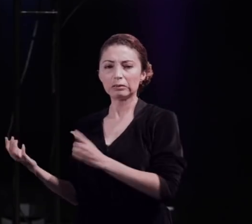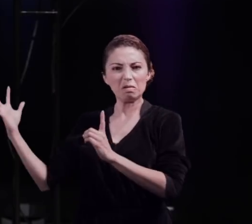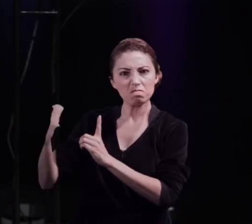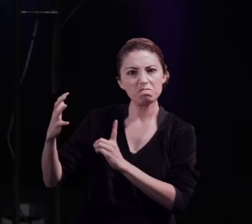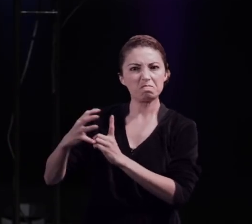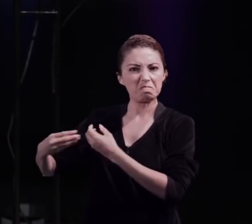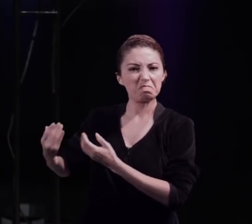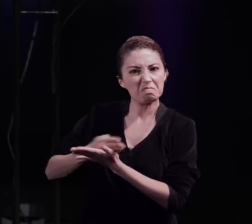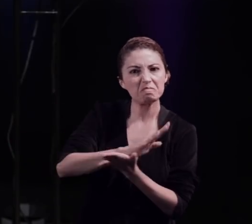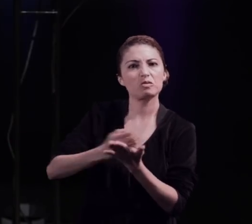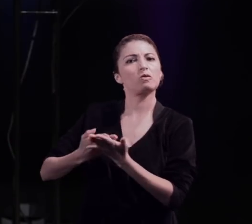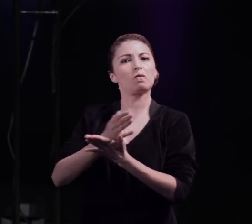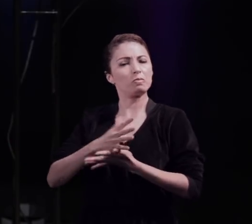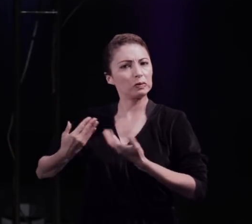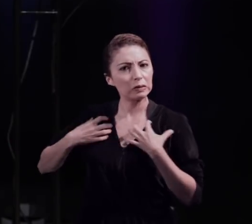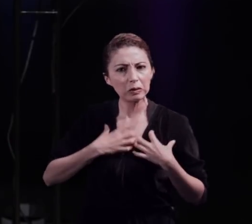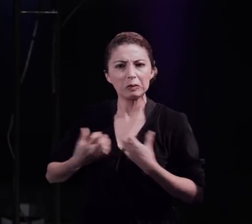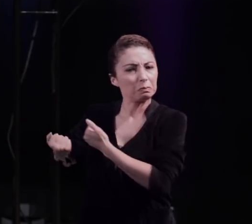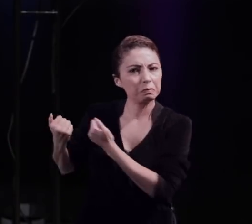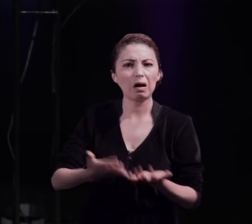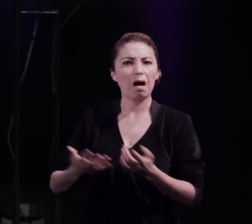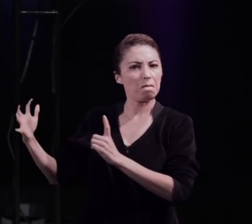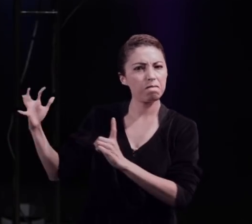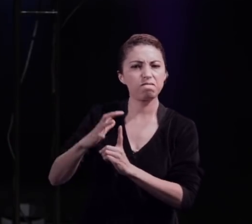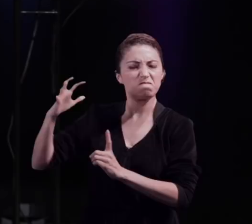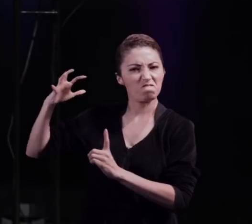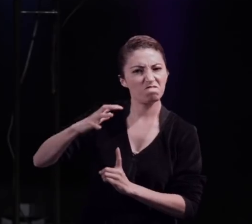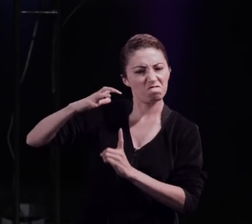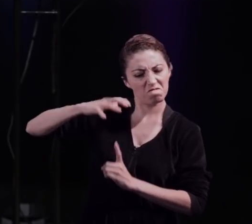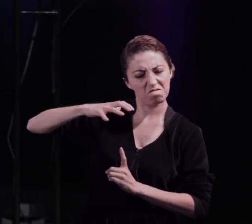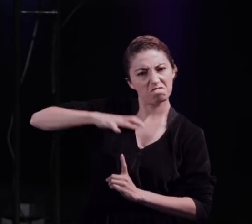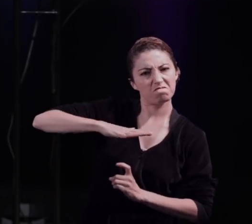deixa angustiado, ele te deixa debaixo de um grande peso e pressão.